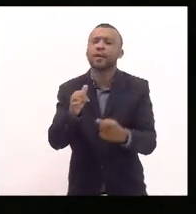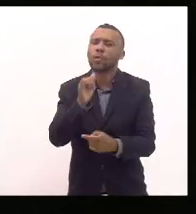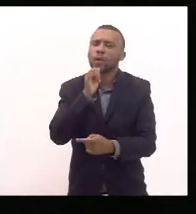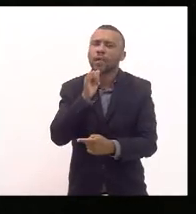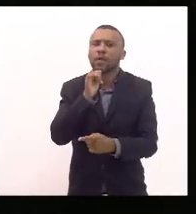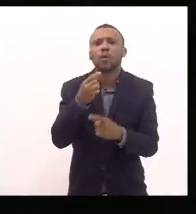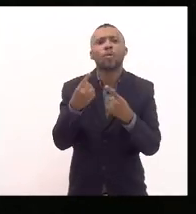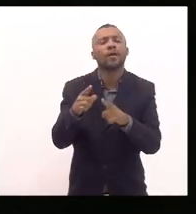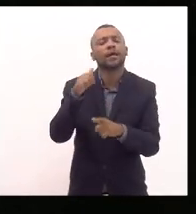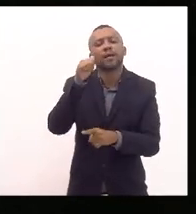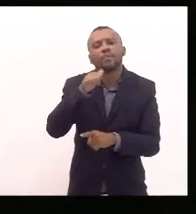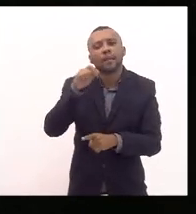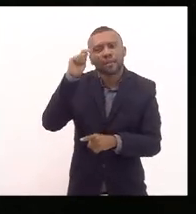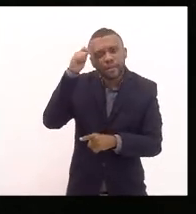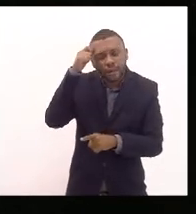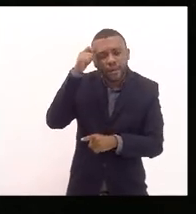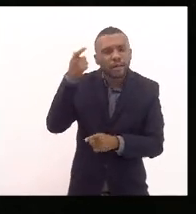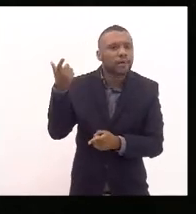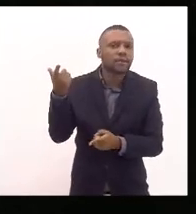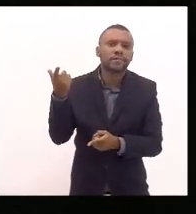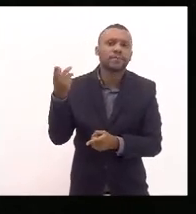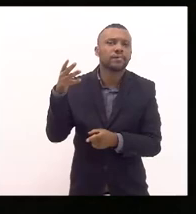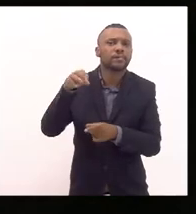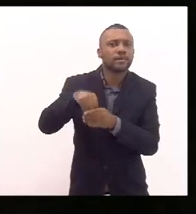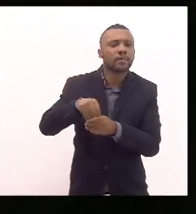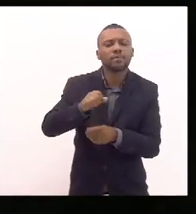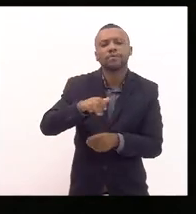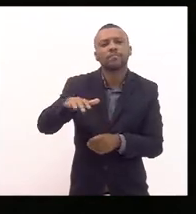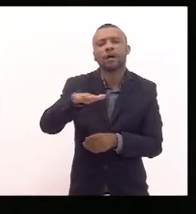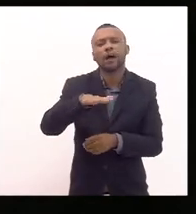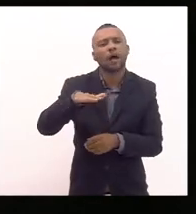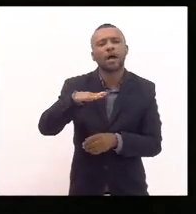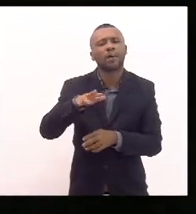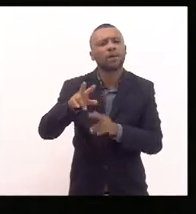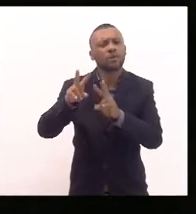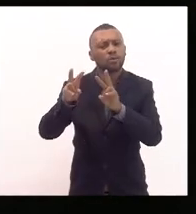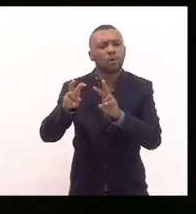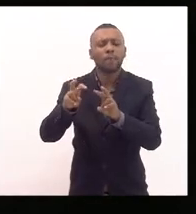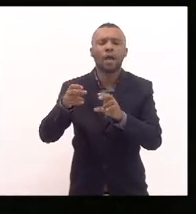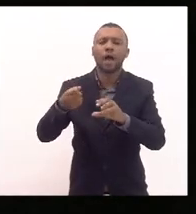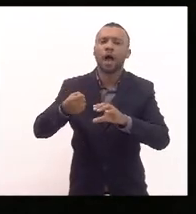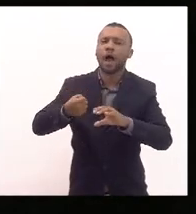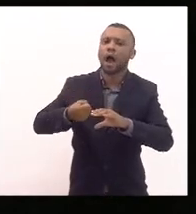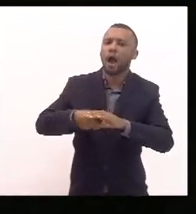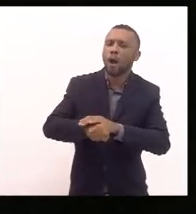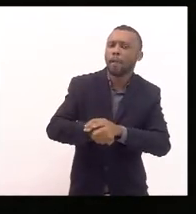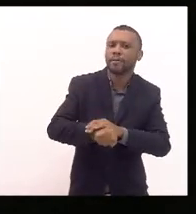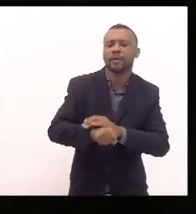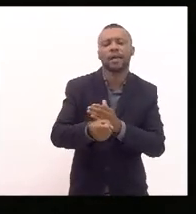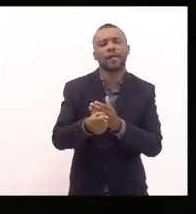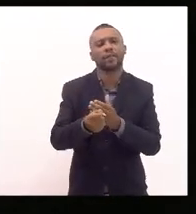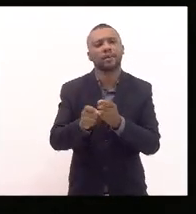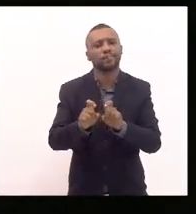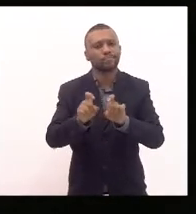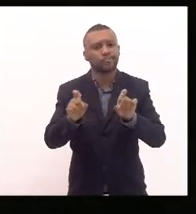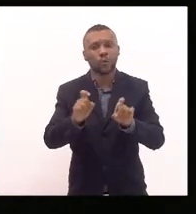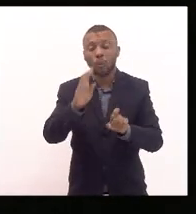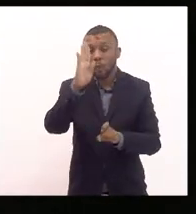as mulheres negras no que se refere à questão obstétrica o Brasil